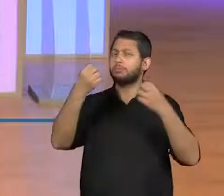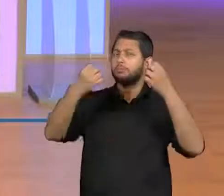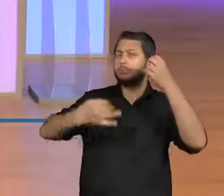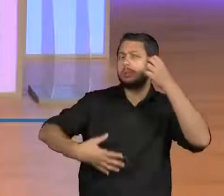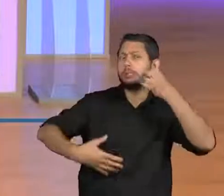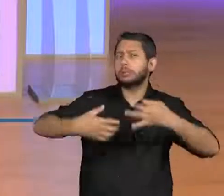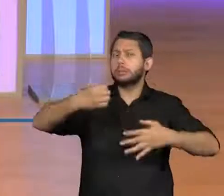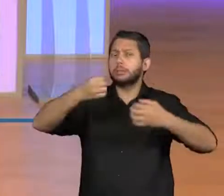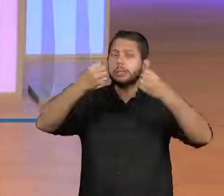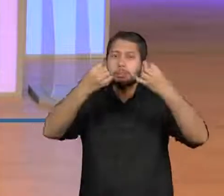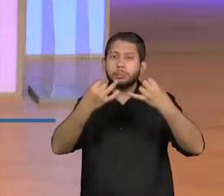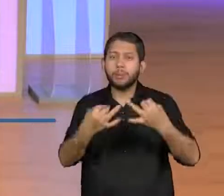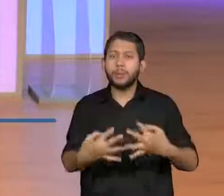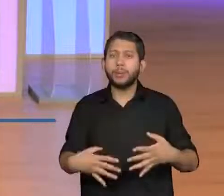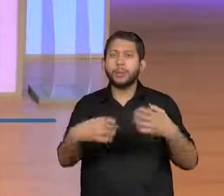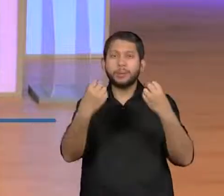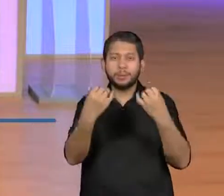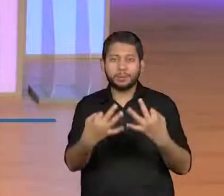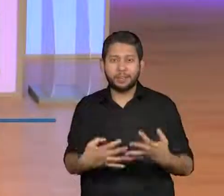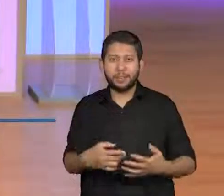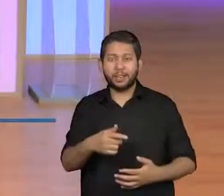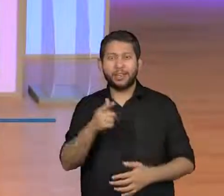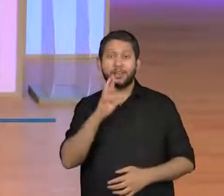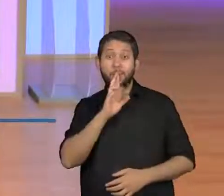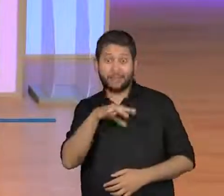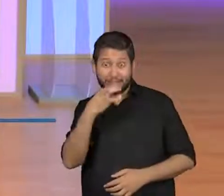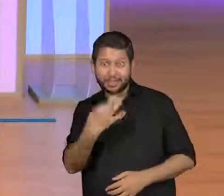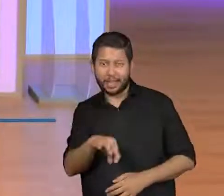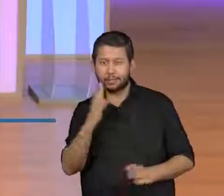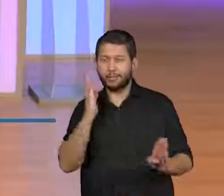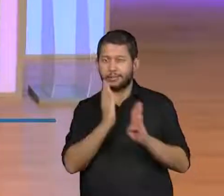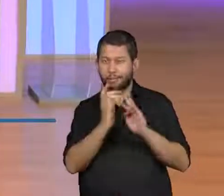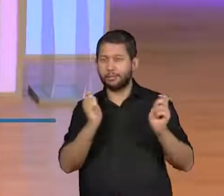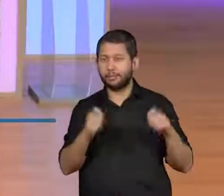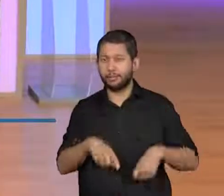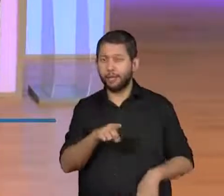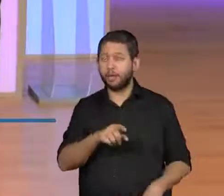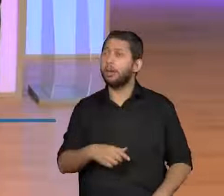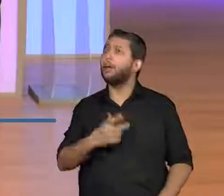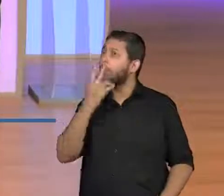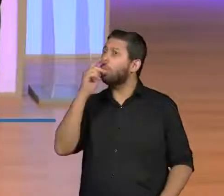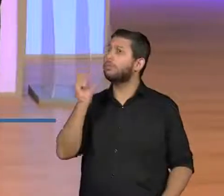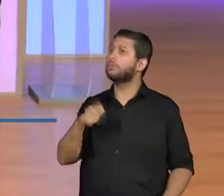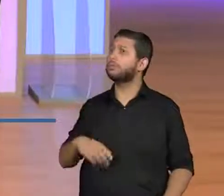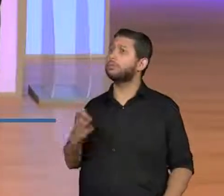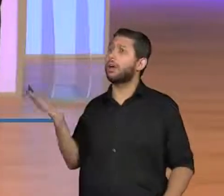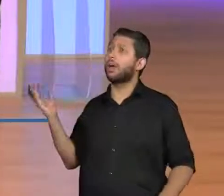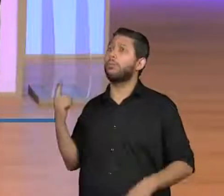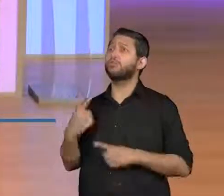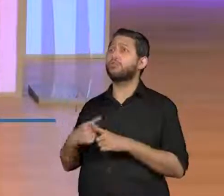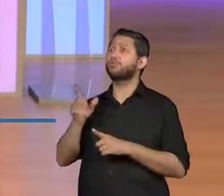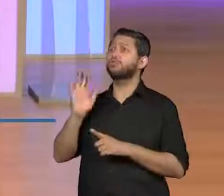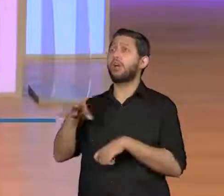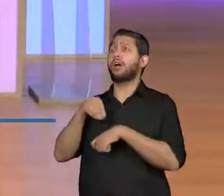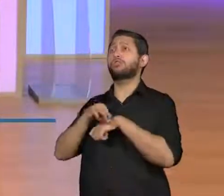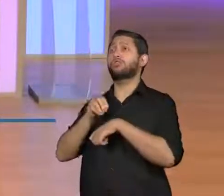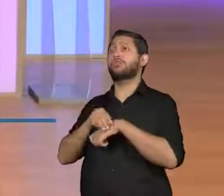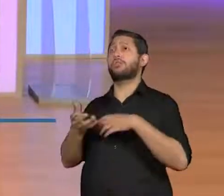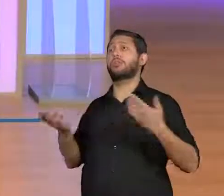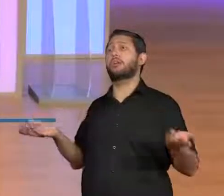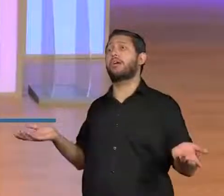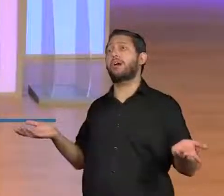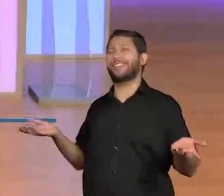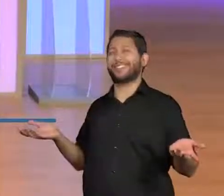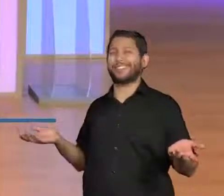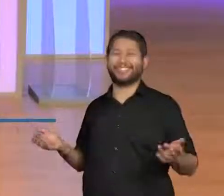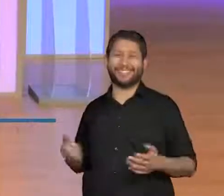conseguir identificar a resposta certa, professora? Eu acredito que sim, viu? Até porque você já deu aí um certo spoiler nesta sim. sua